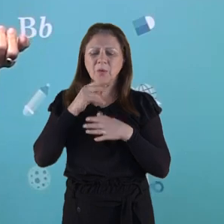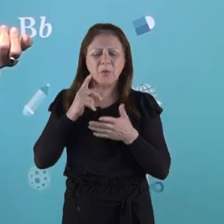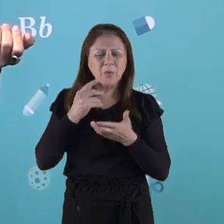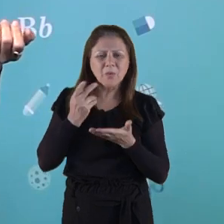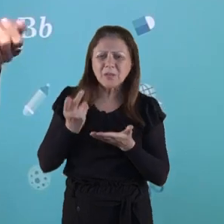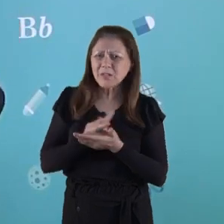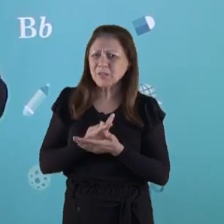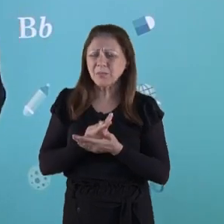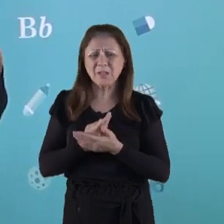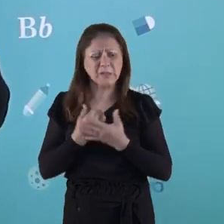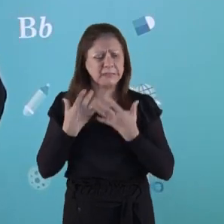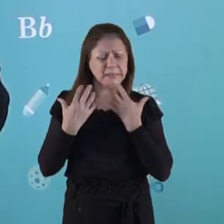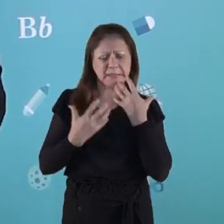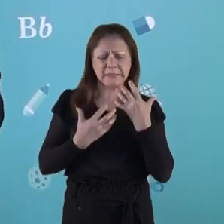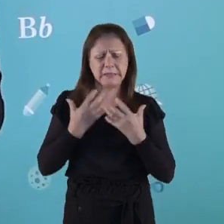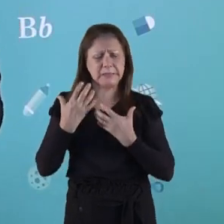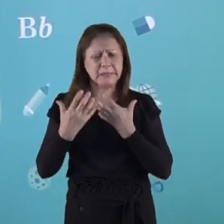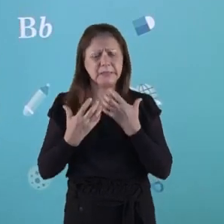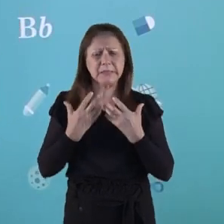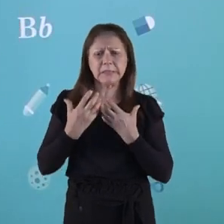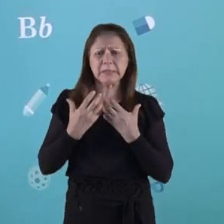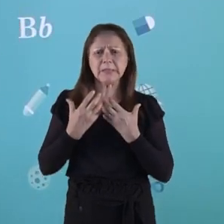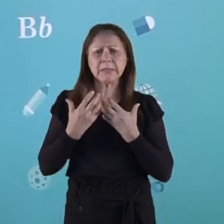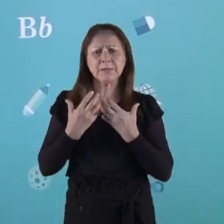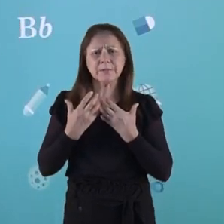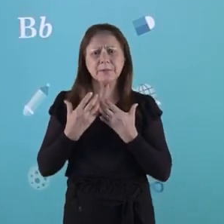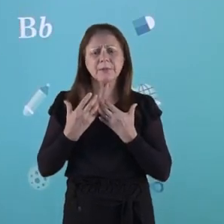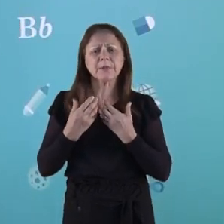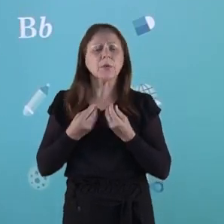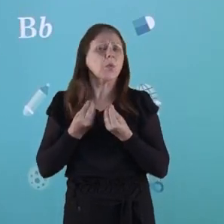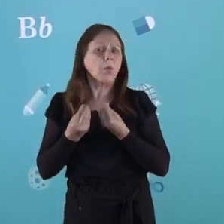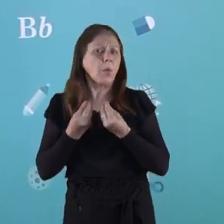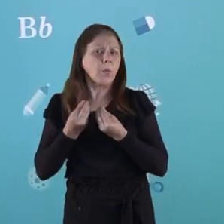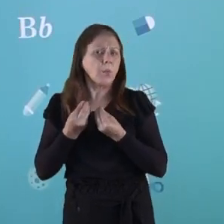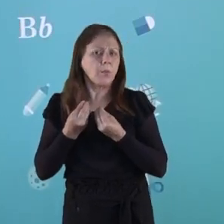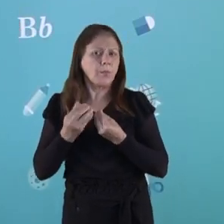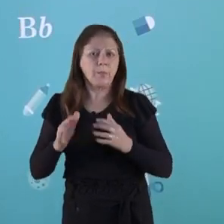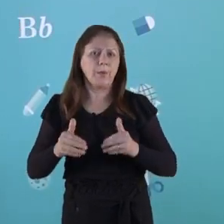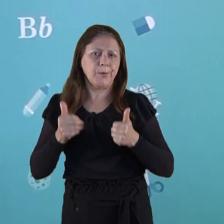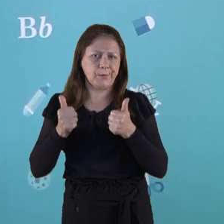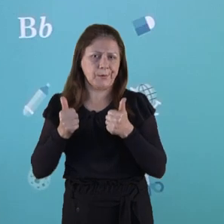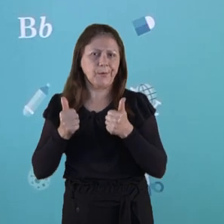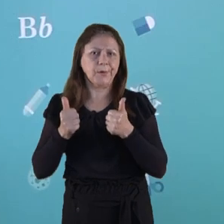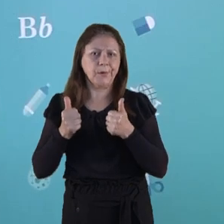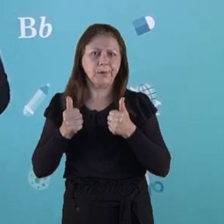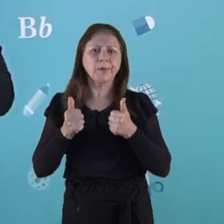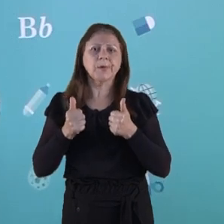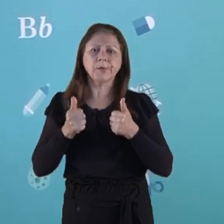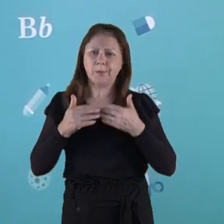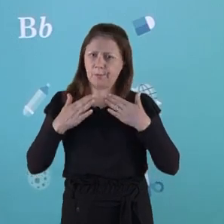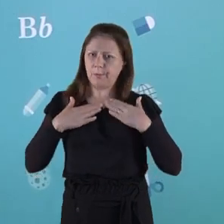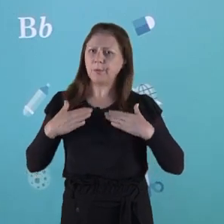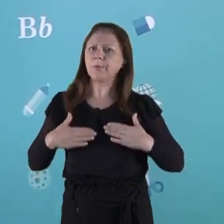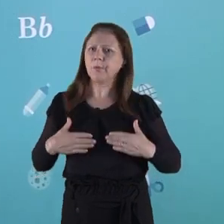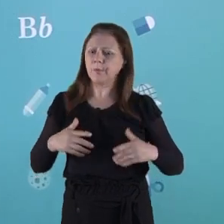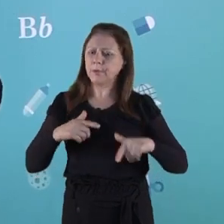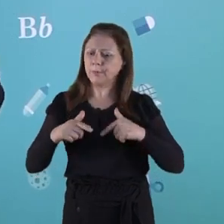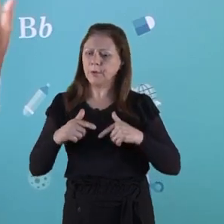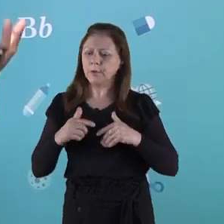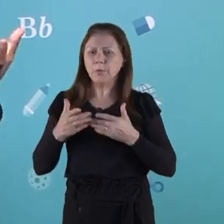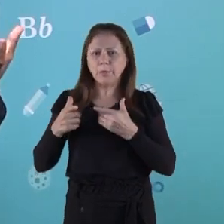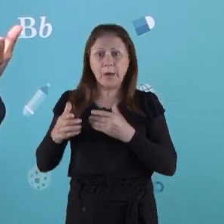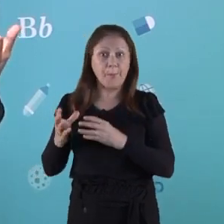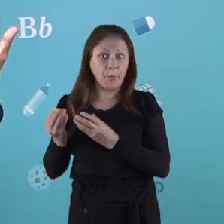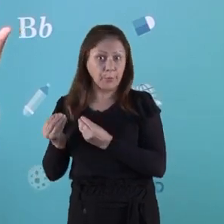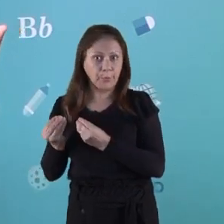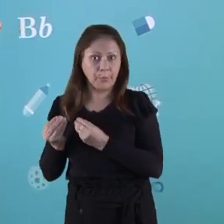me deixando estressada, o meu hormônio do estresse vai ficar muito grande e eu vou ter que compensar de outra forma. Então, nosso corpo vai trabalhar com as compensações. Se está